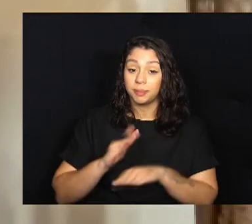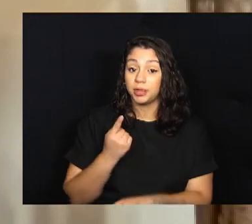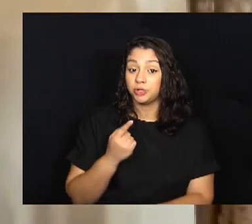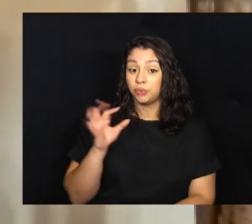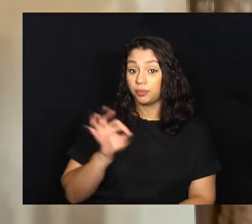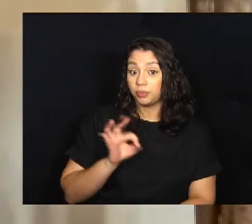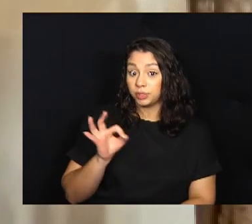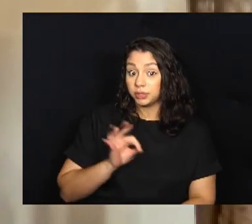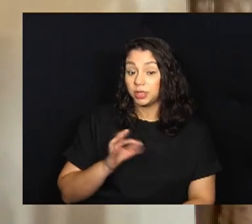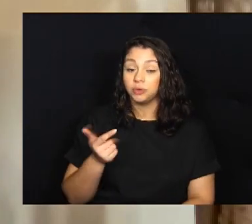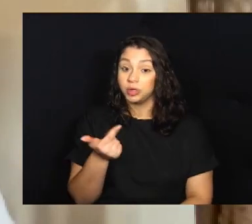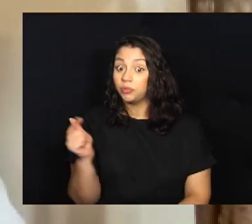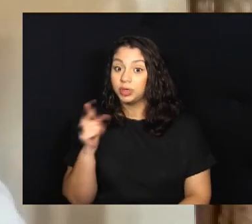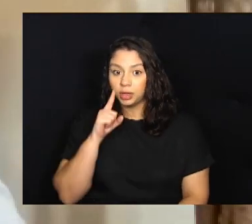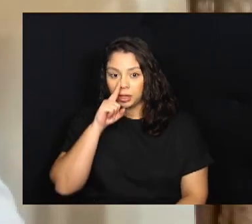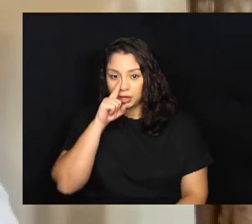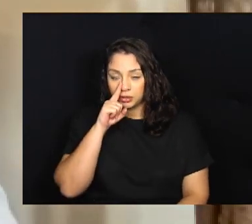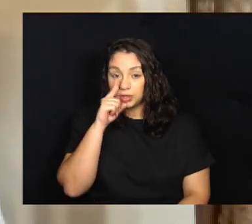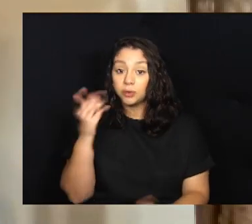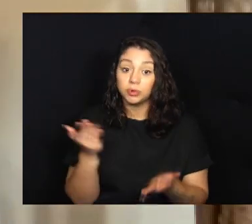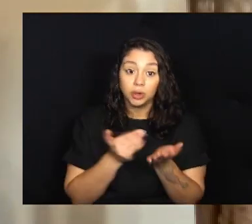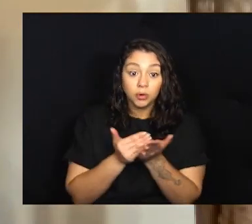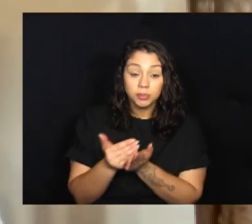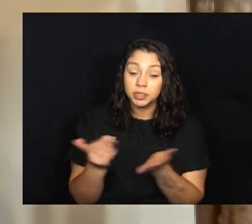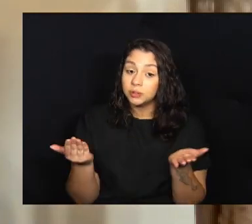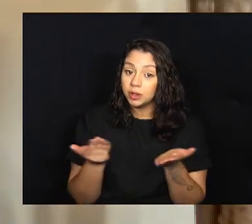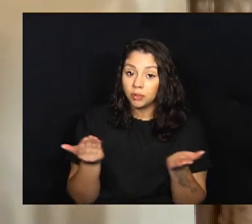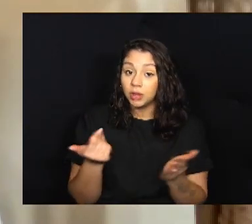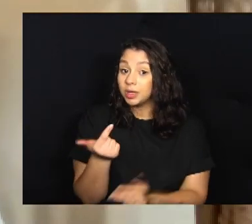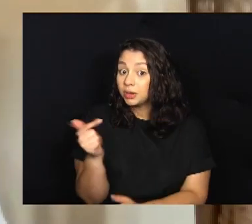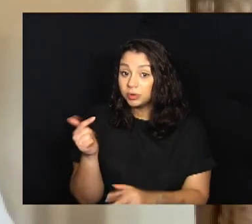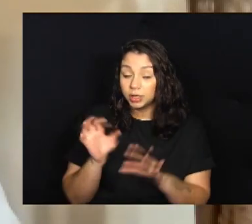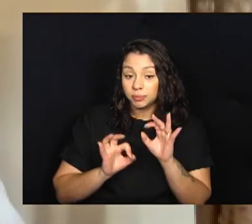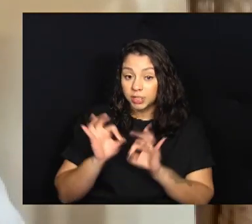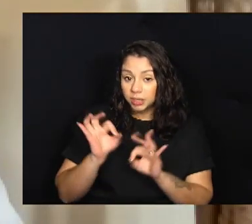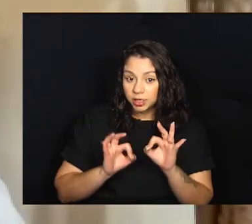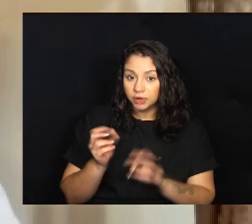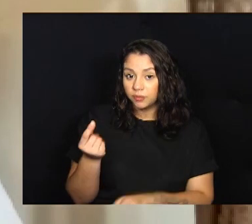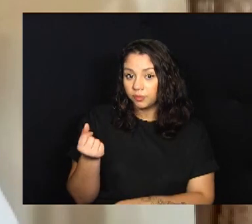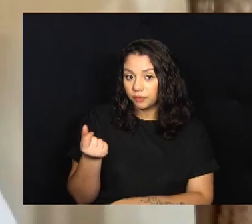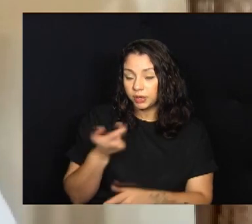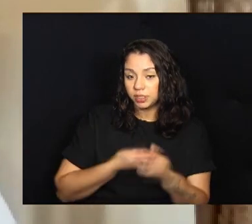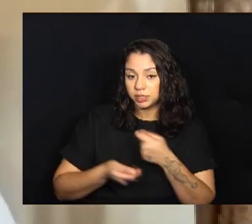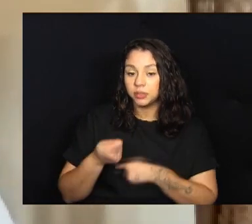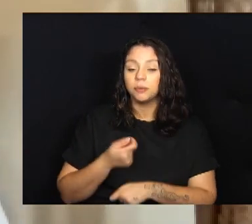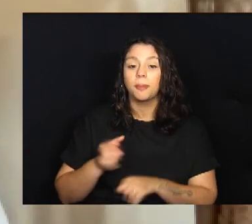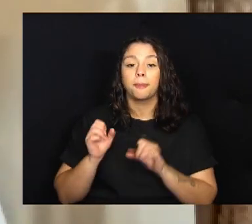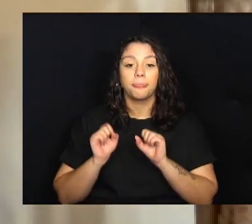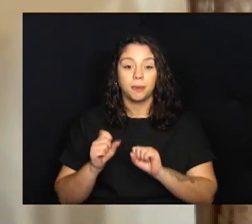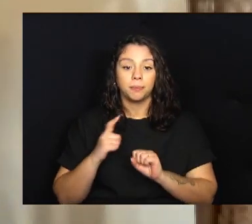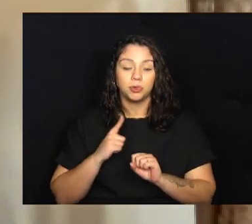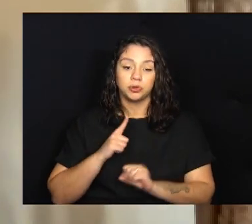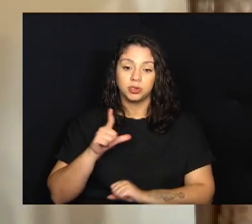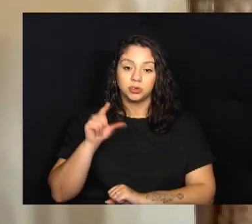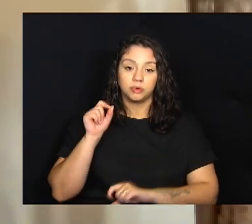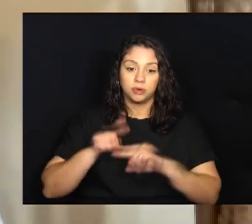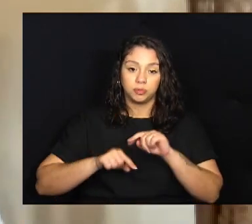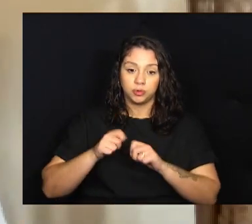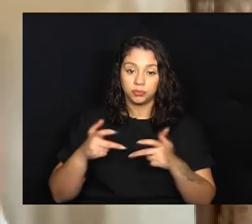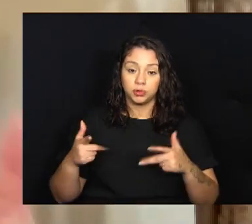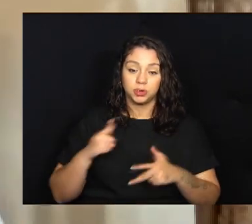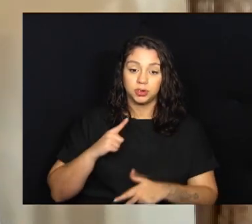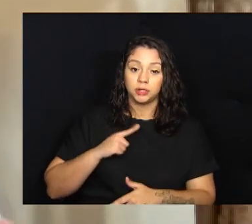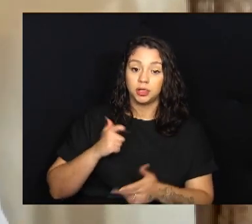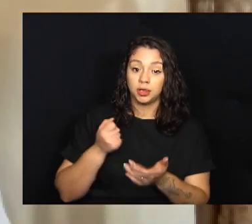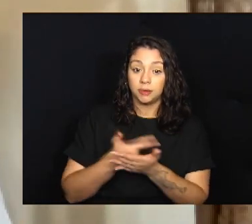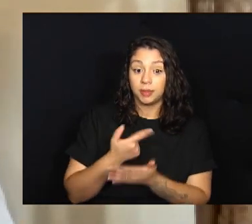correr risco. Então, para quem está começando e ainda não tem um planejador financeiro, você pode optar por escolher um produto que te remunere pelo menos